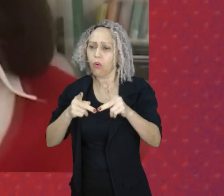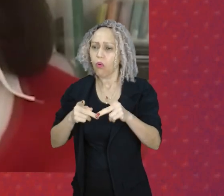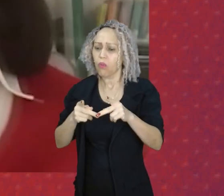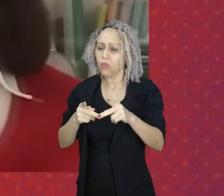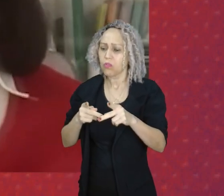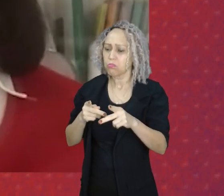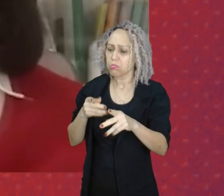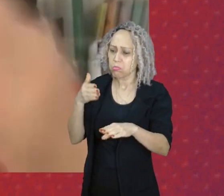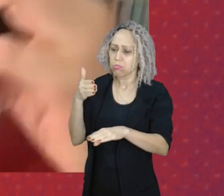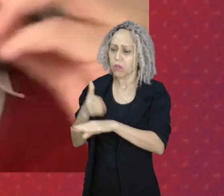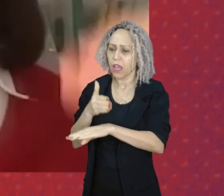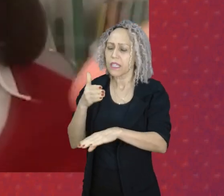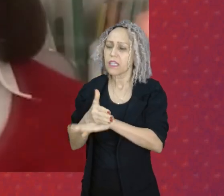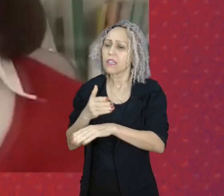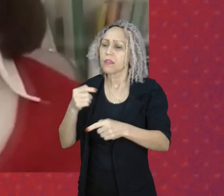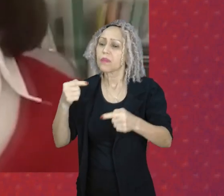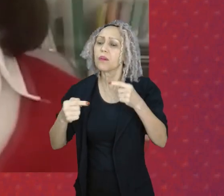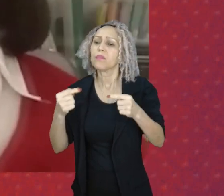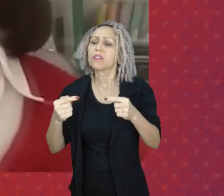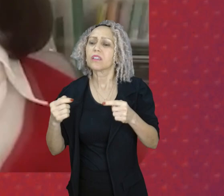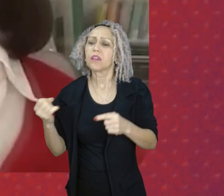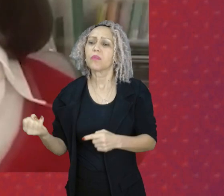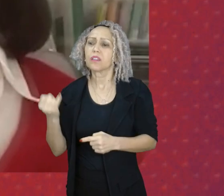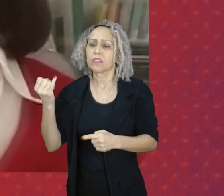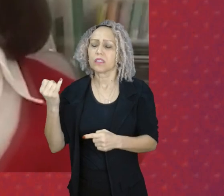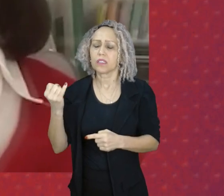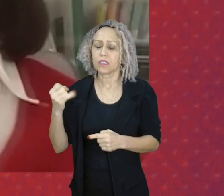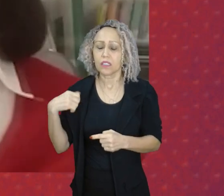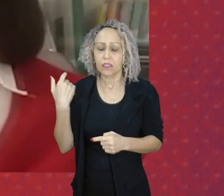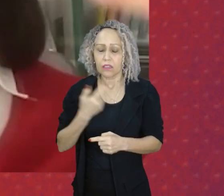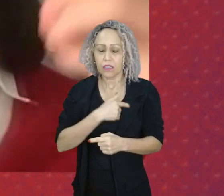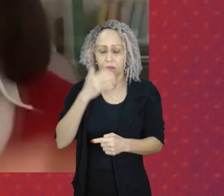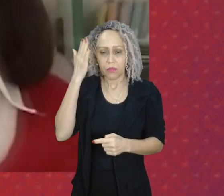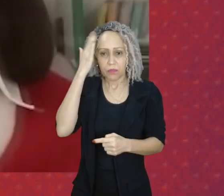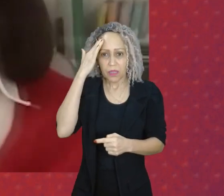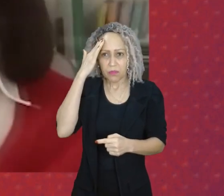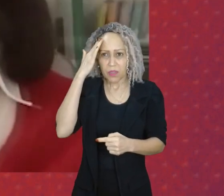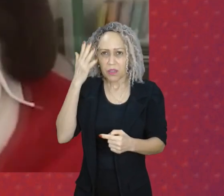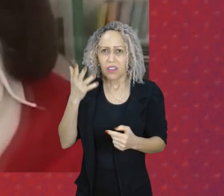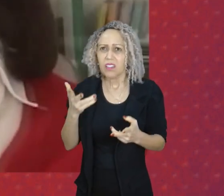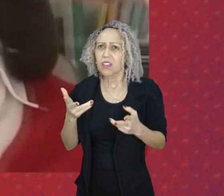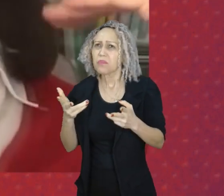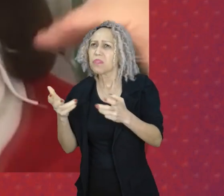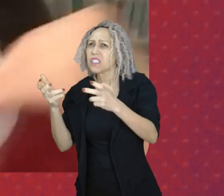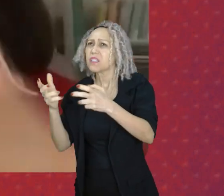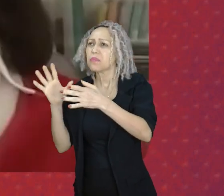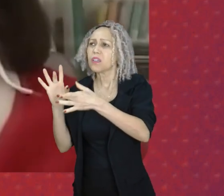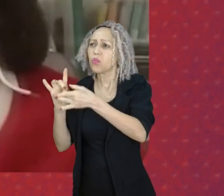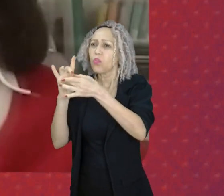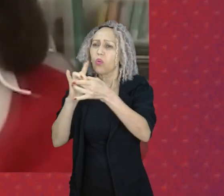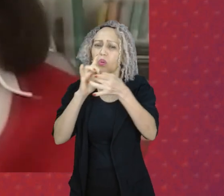norte seja essa visão global do país e do Estado, visando a reconstrução e a transformação